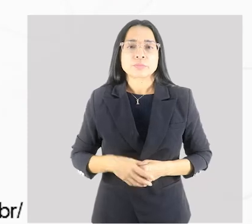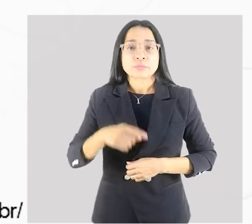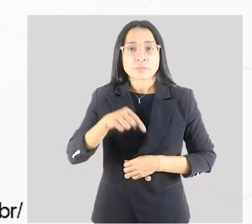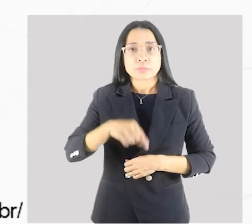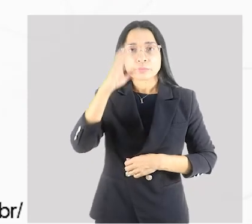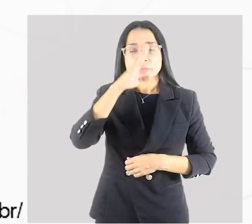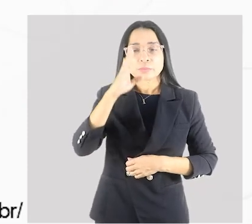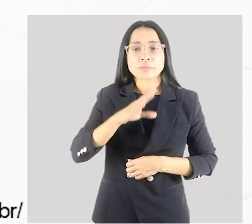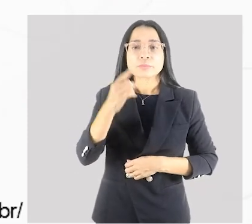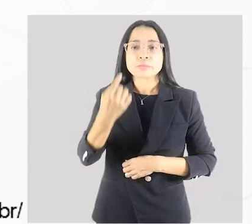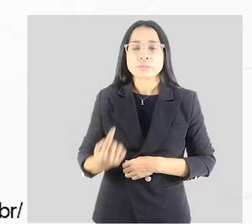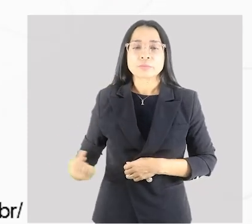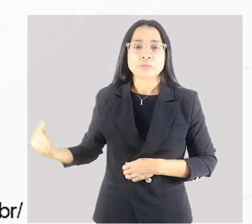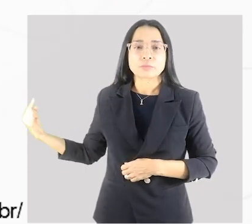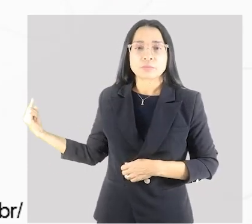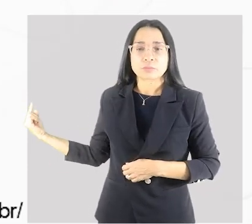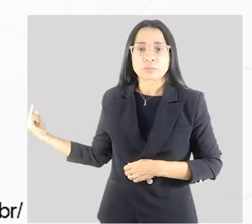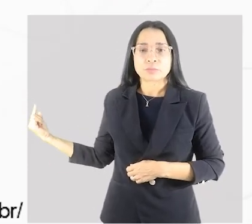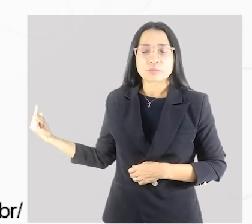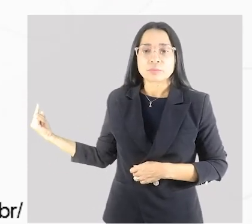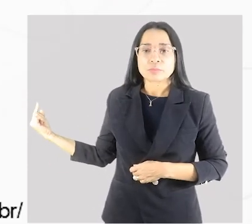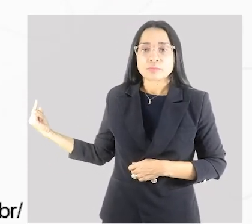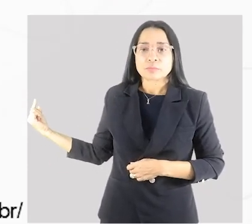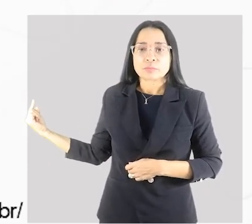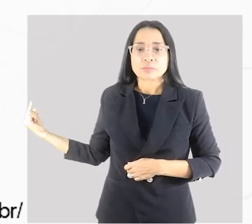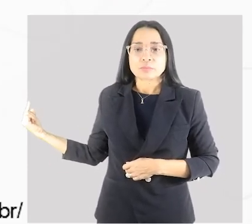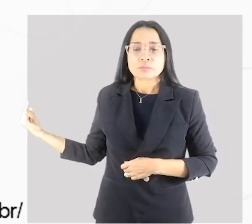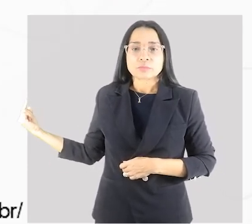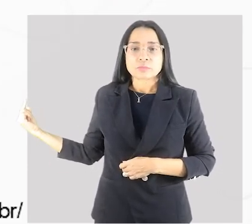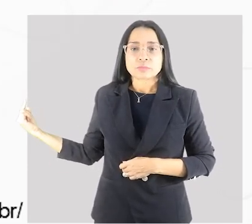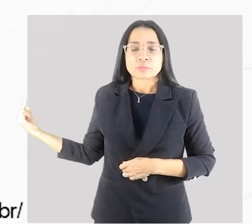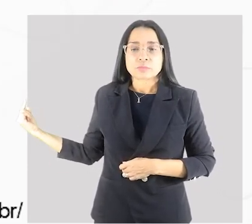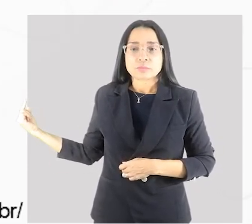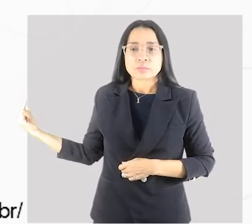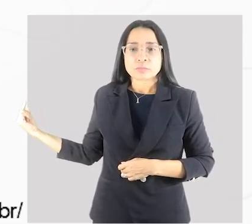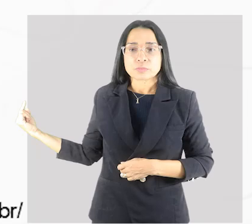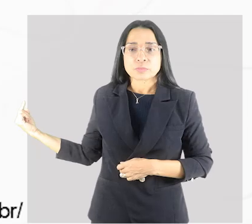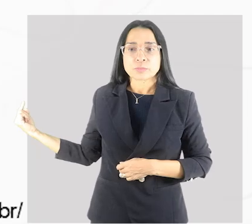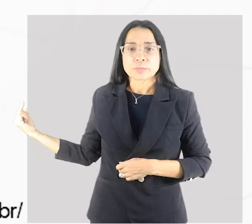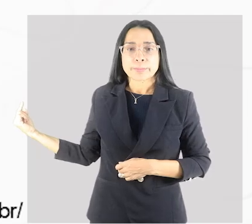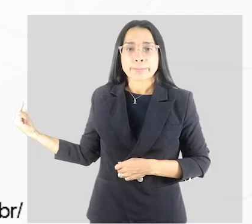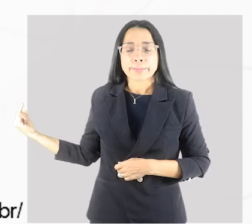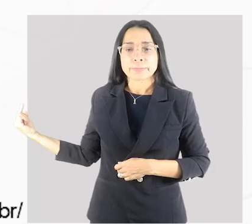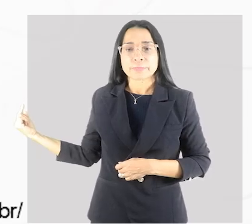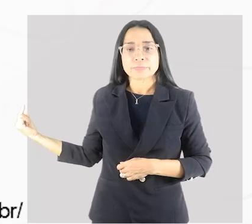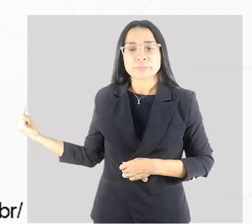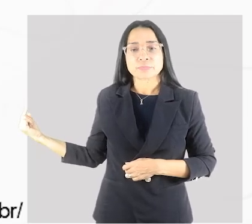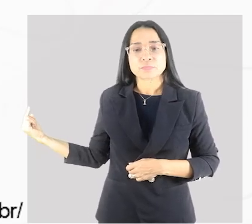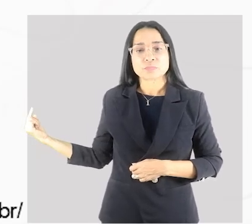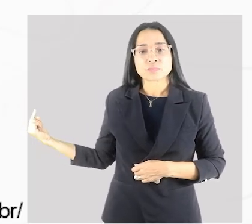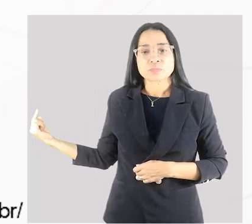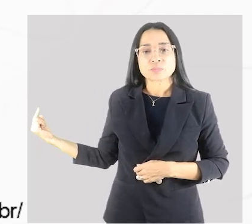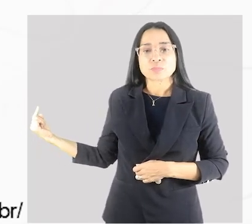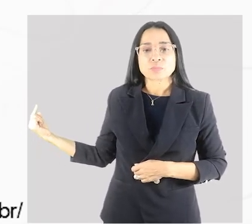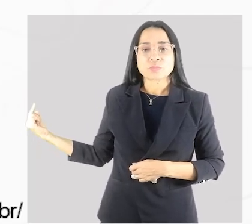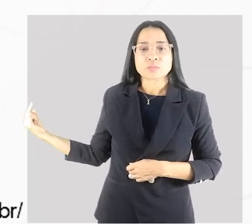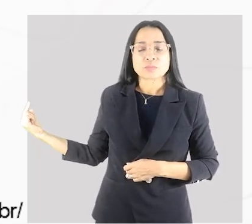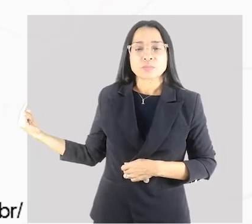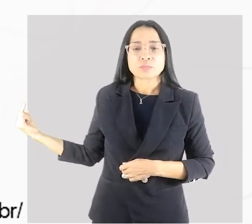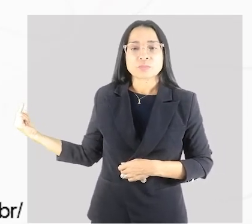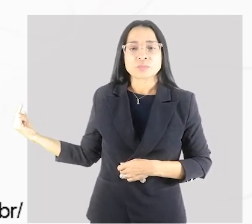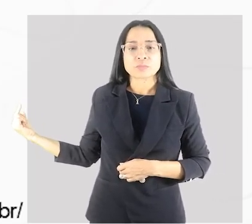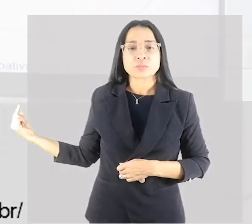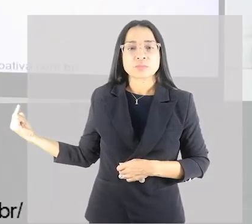Brasil, a dança de salão, ela chega no Brasil, segundo Gomes, ela é trazida pelos colonizadores portugueses, ainda